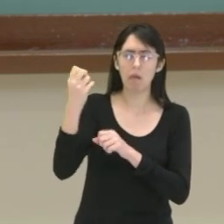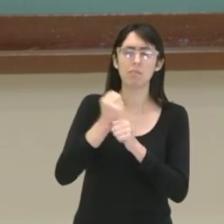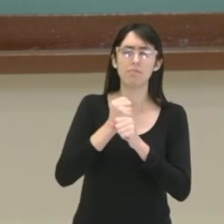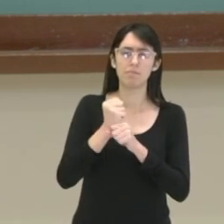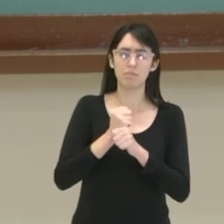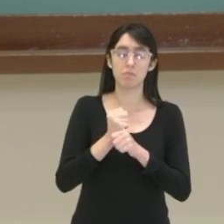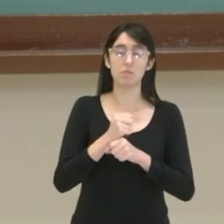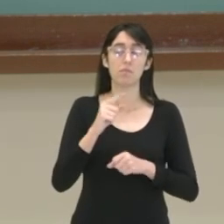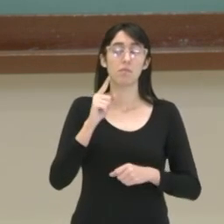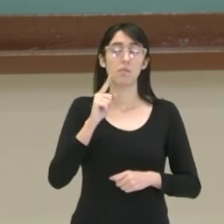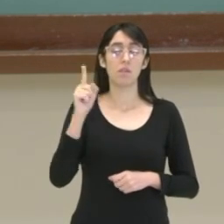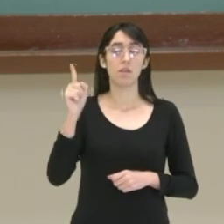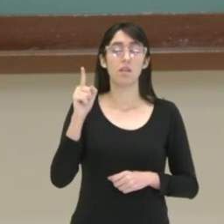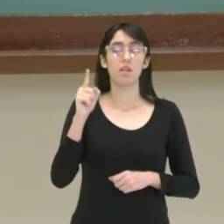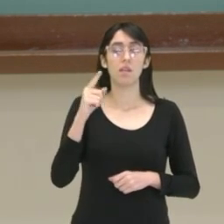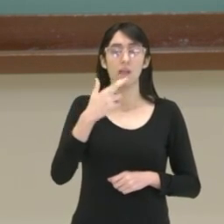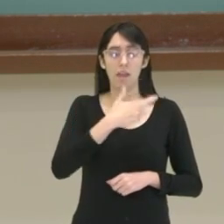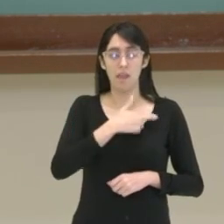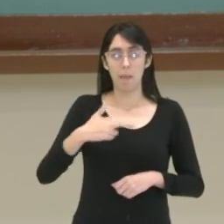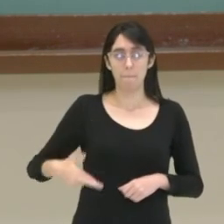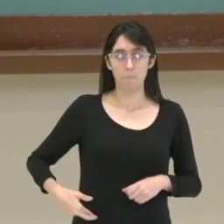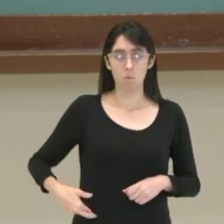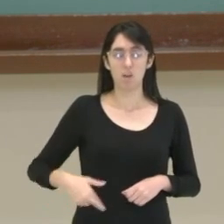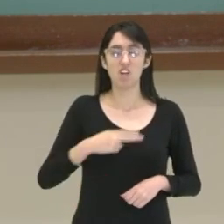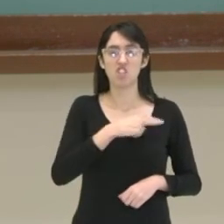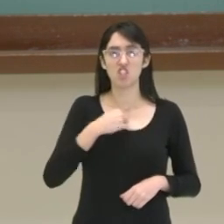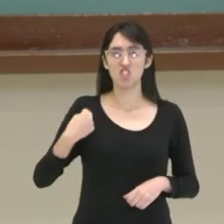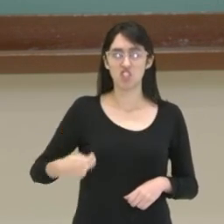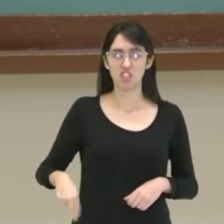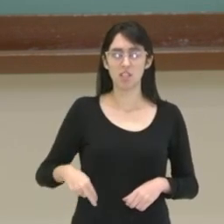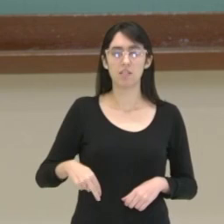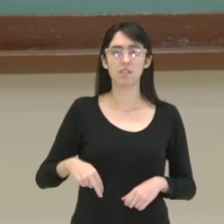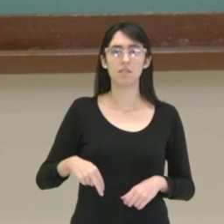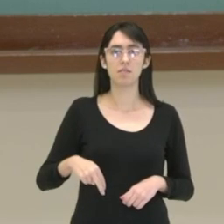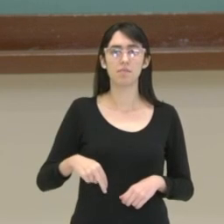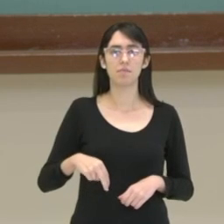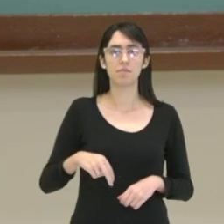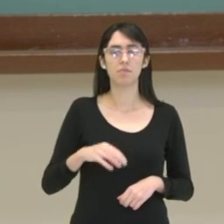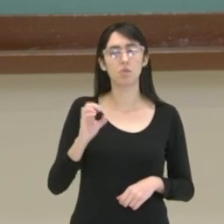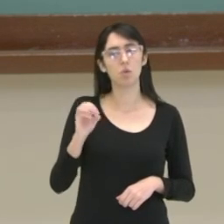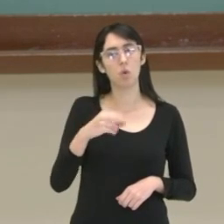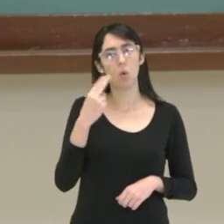Enquanto a República Chinesa, ou